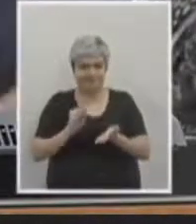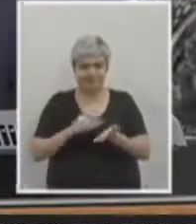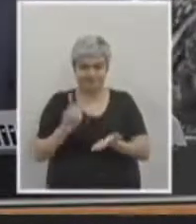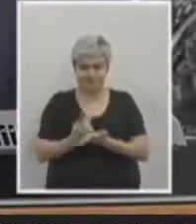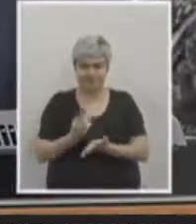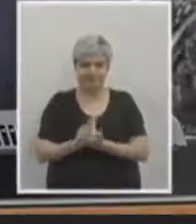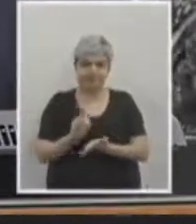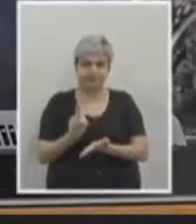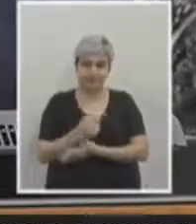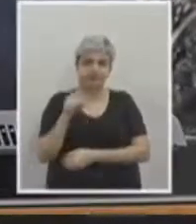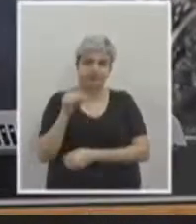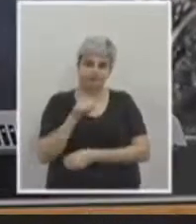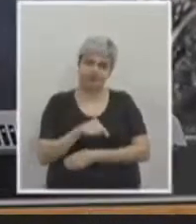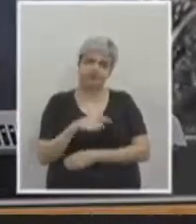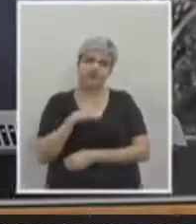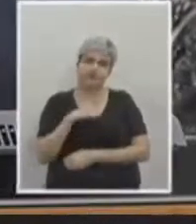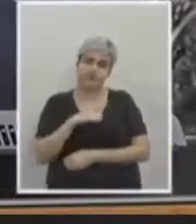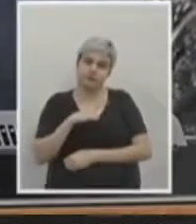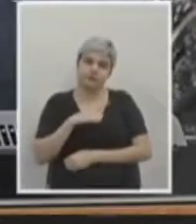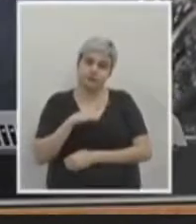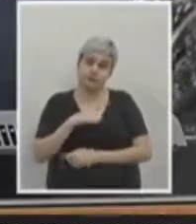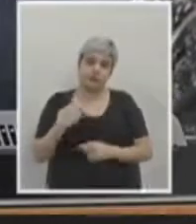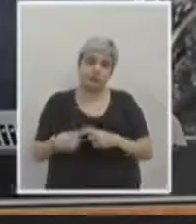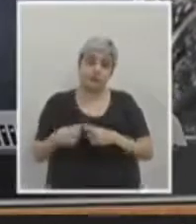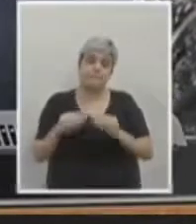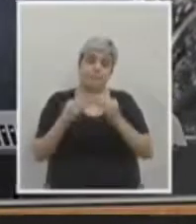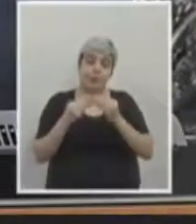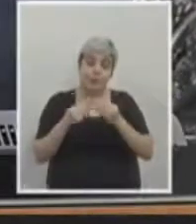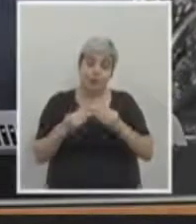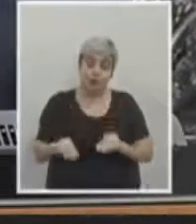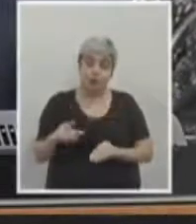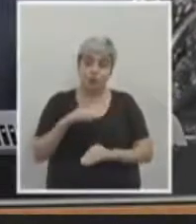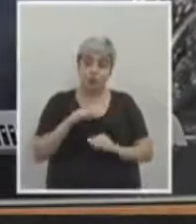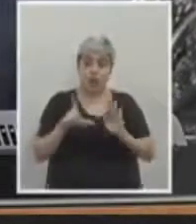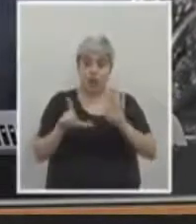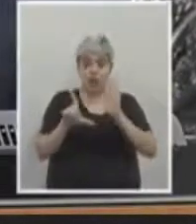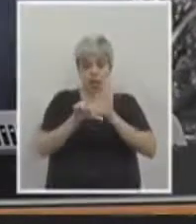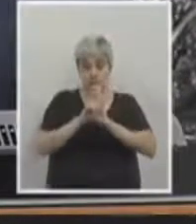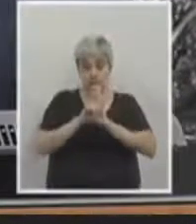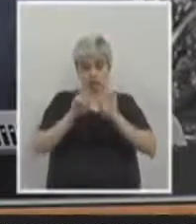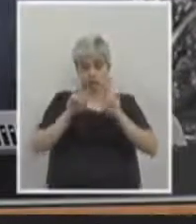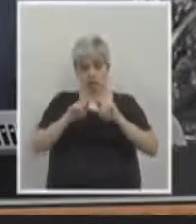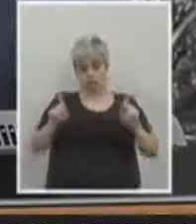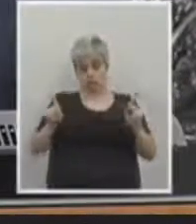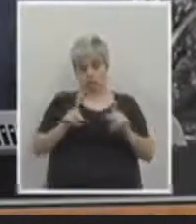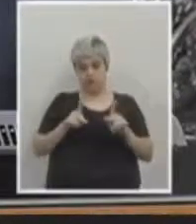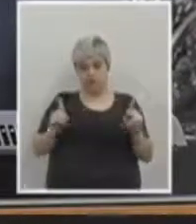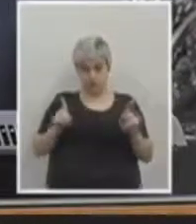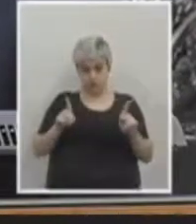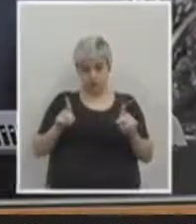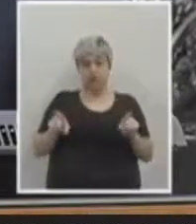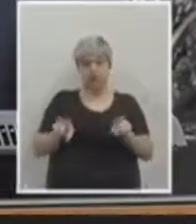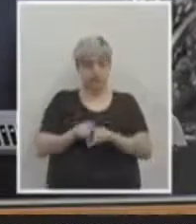inconstitucionalidade da mesma, por ferir tanto a lei do magistério quanto